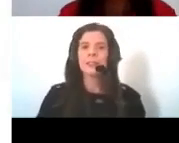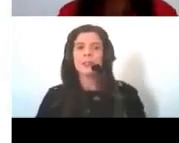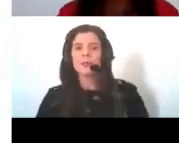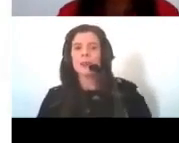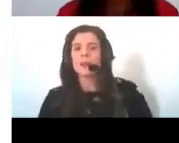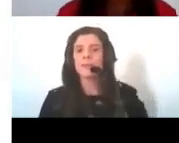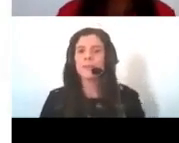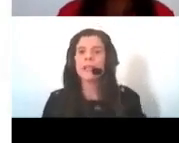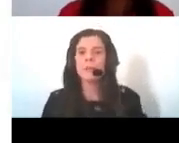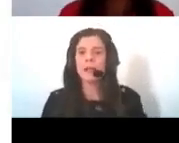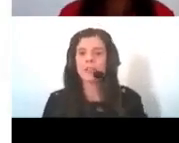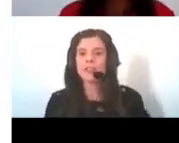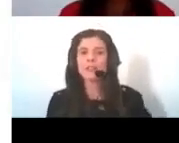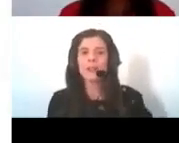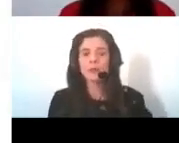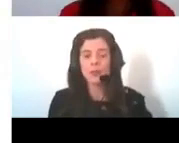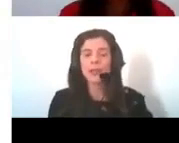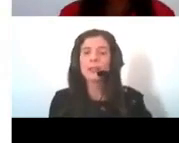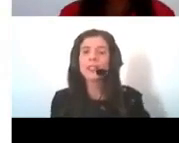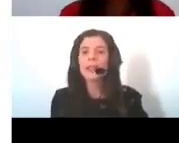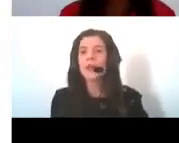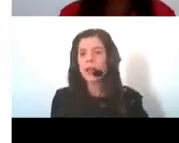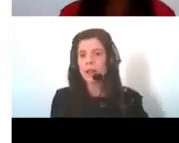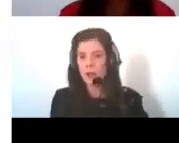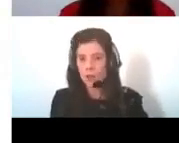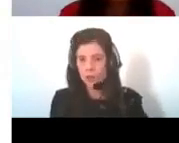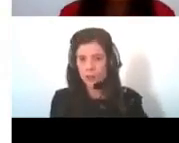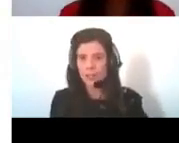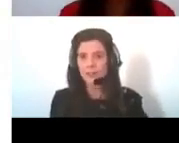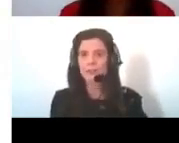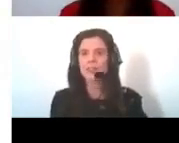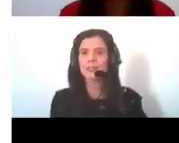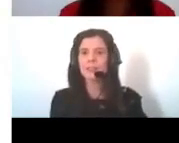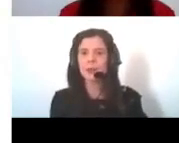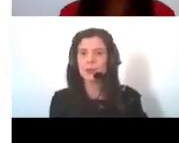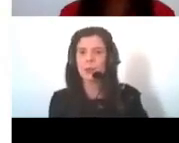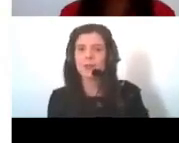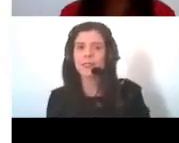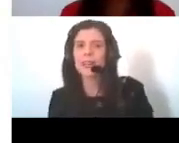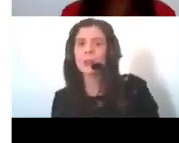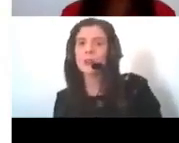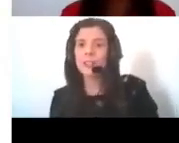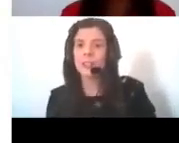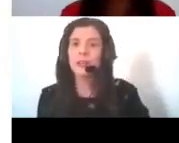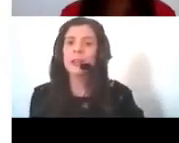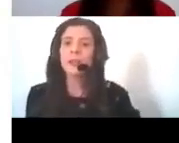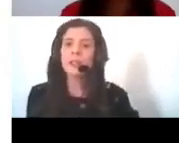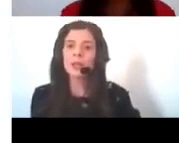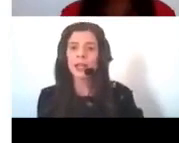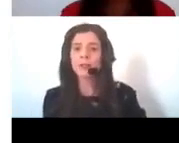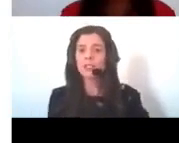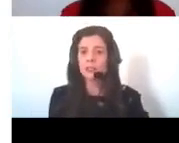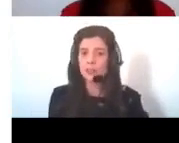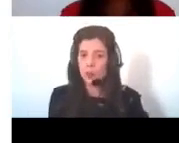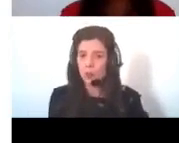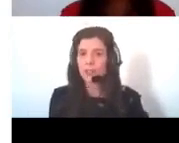que a primeira parte tem que ficar muito claro o que é o cargo comissionado. Vocês estão ocupando esse cargo, por quê? Porque ele é um